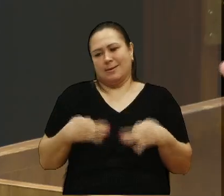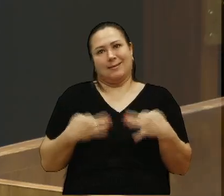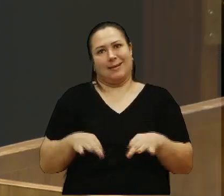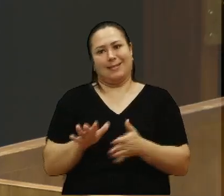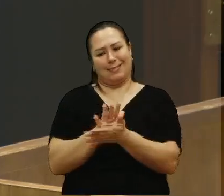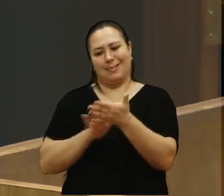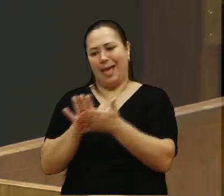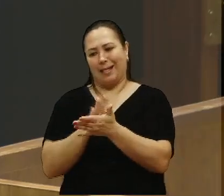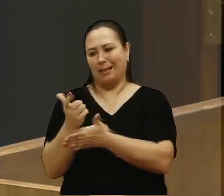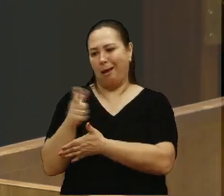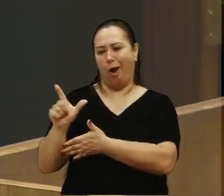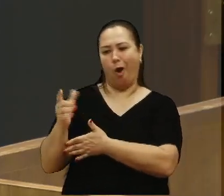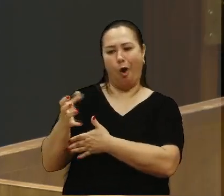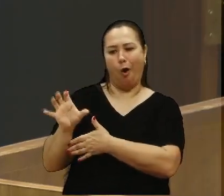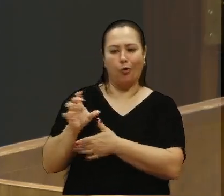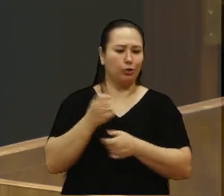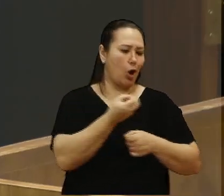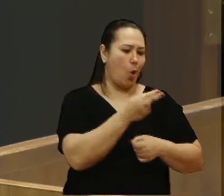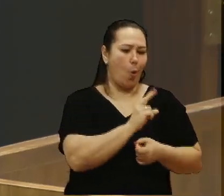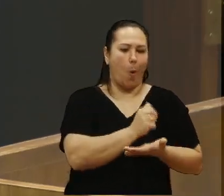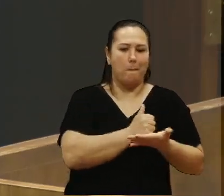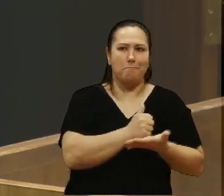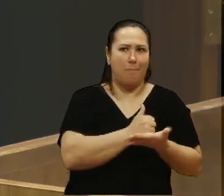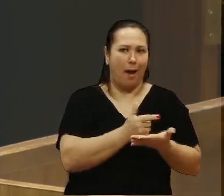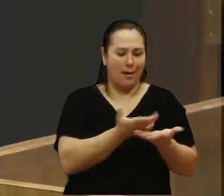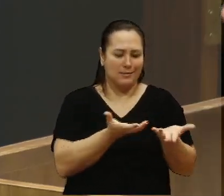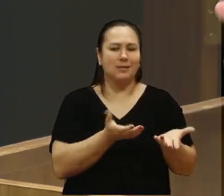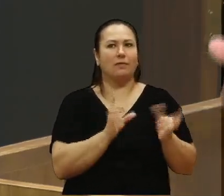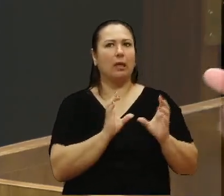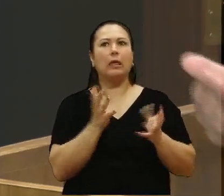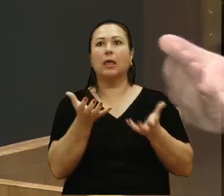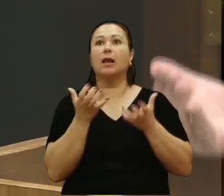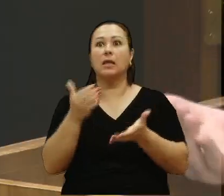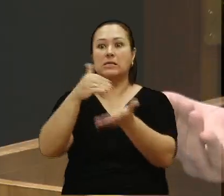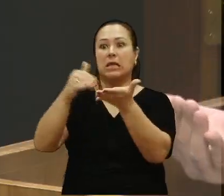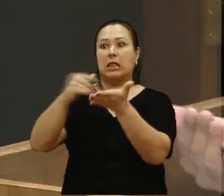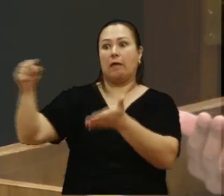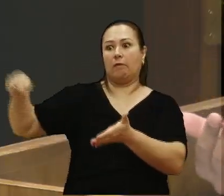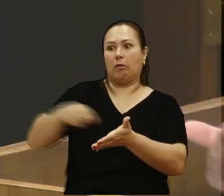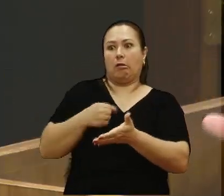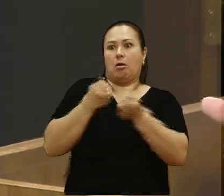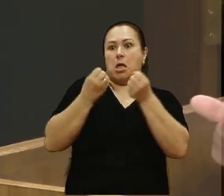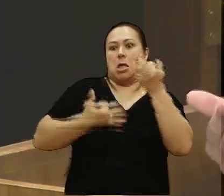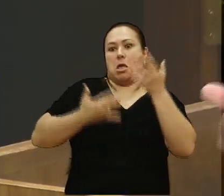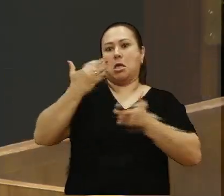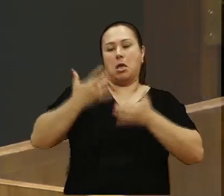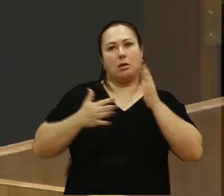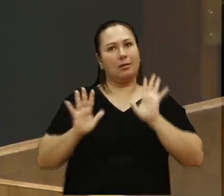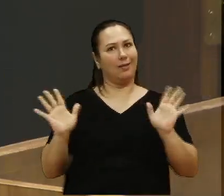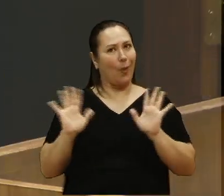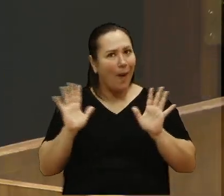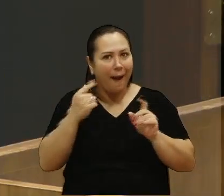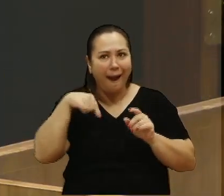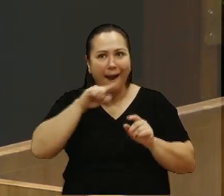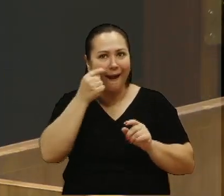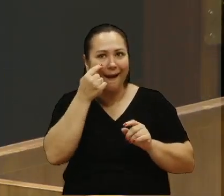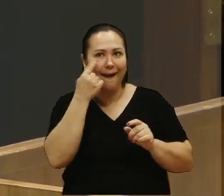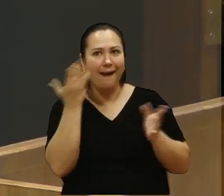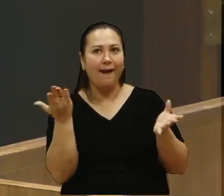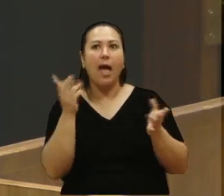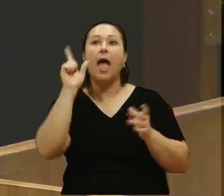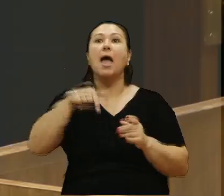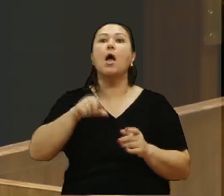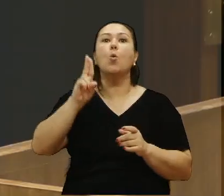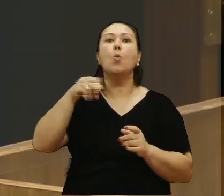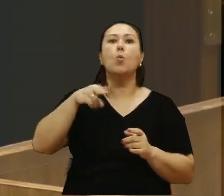da oposição e nem da base, vai querer que secretário venha aqui dar explicação. Vai ser por